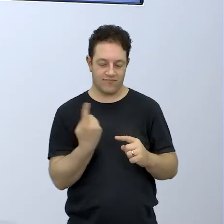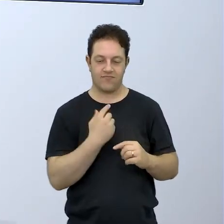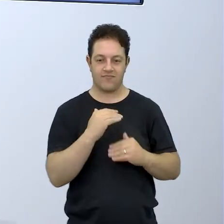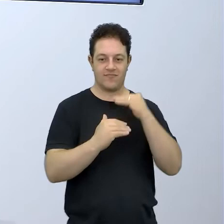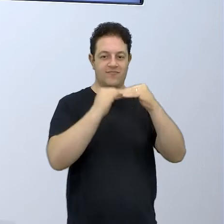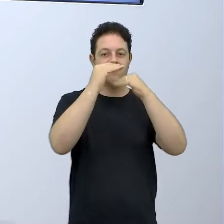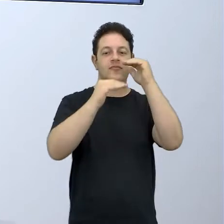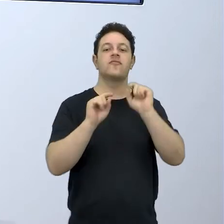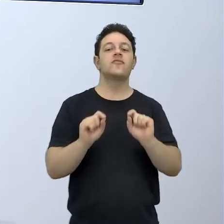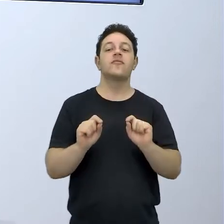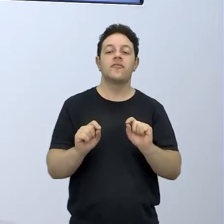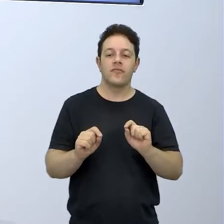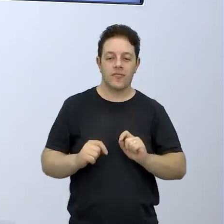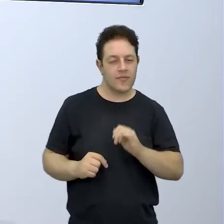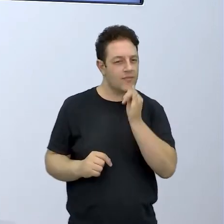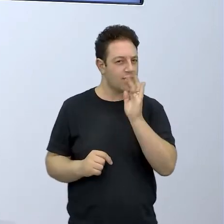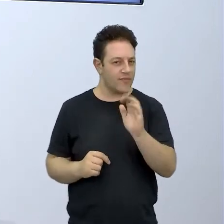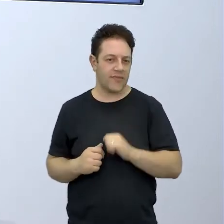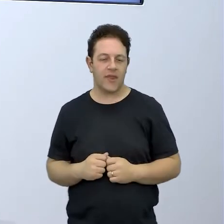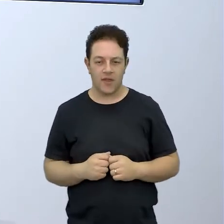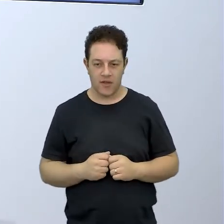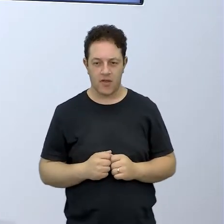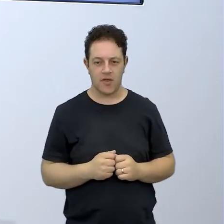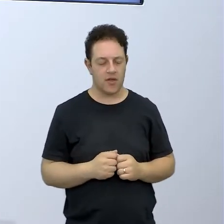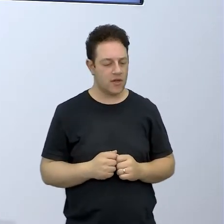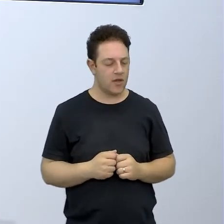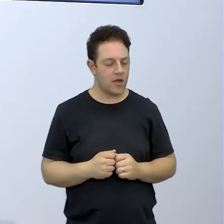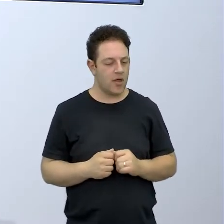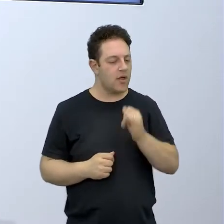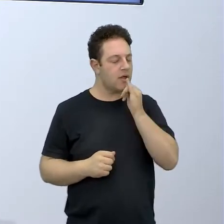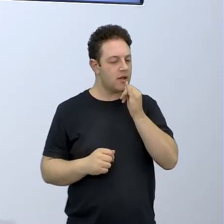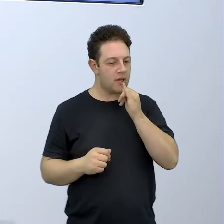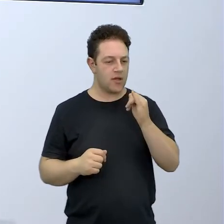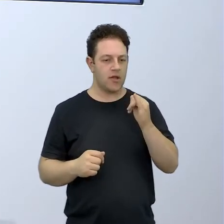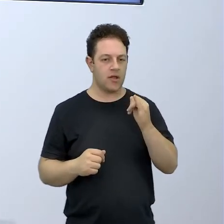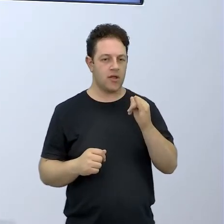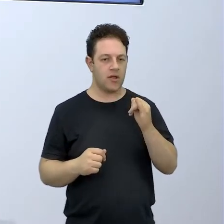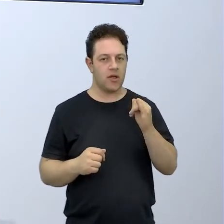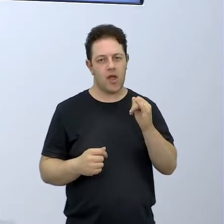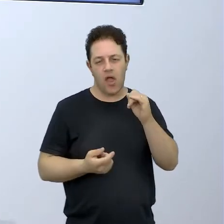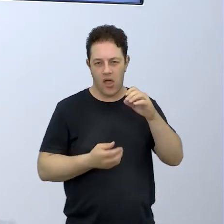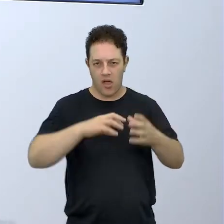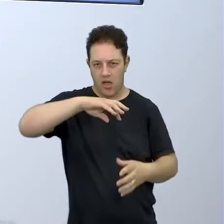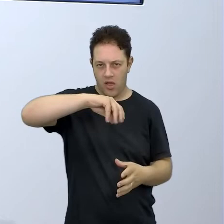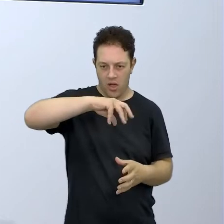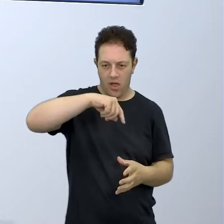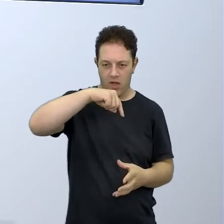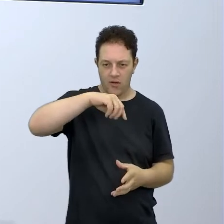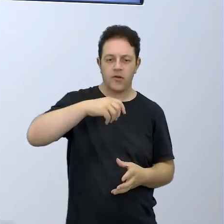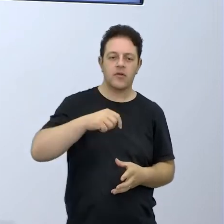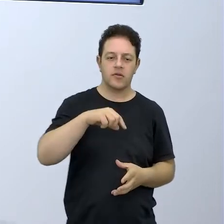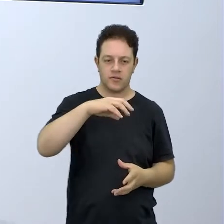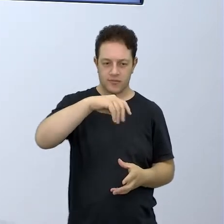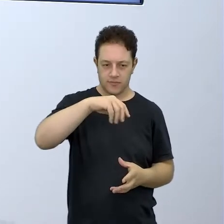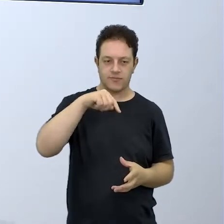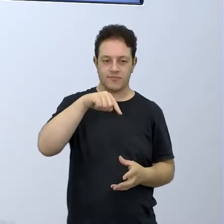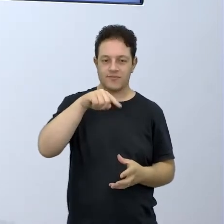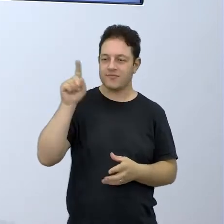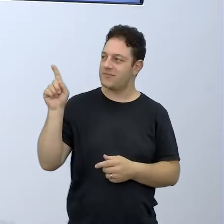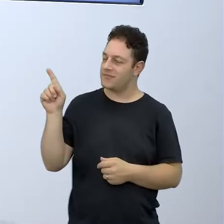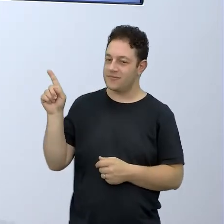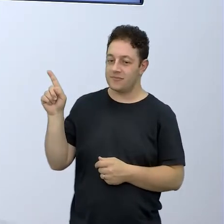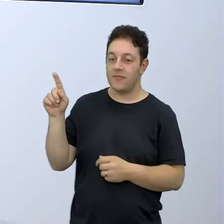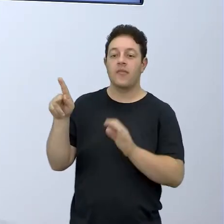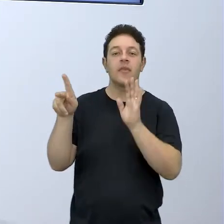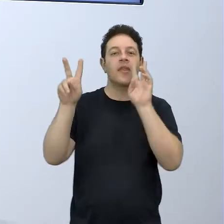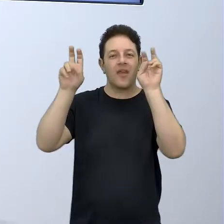desenvolvimento quanto que eu tenho que reduzir em proporção? A garrafa que a gente usa para lâmpada de Moser é